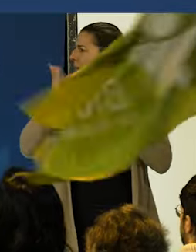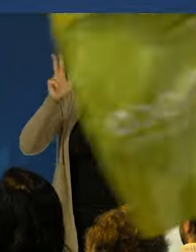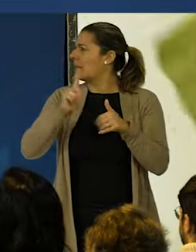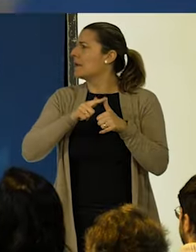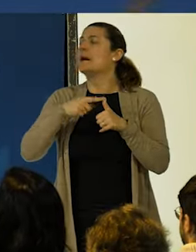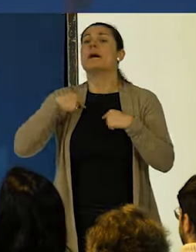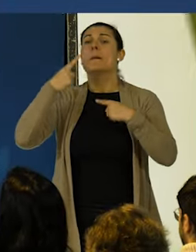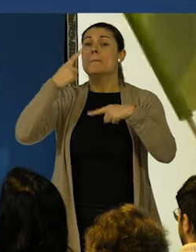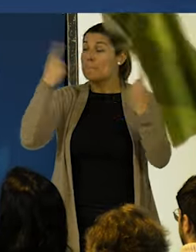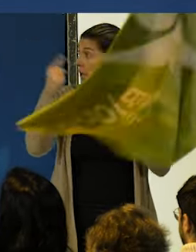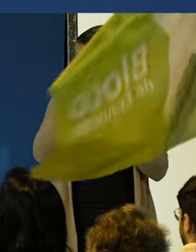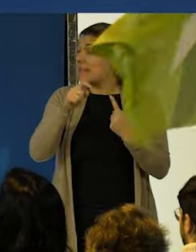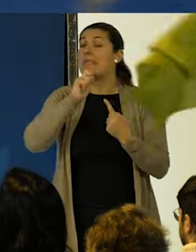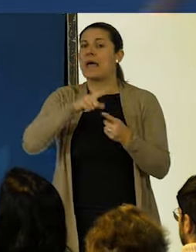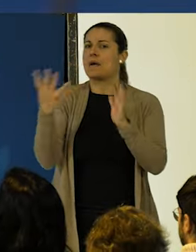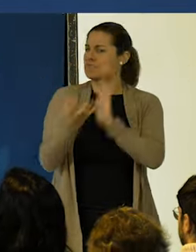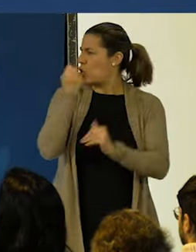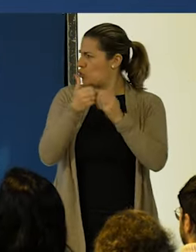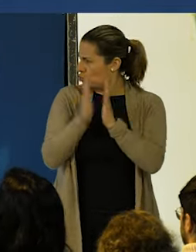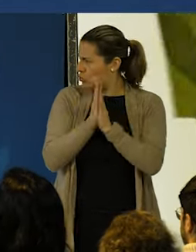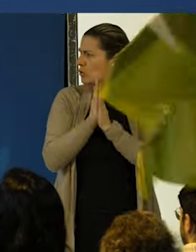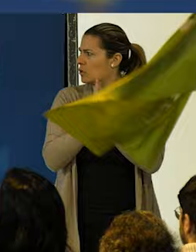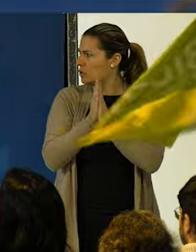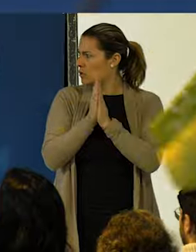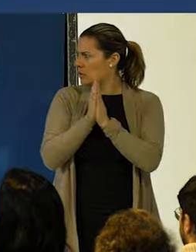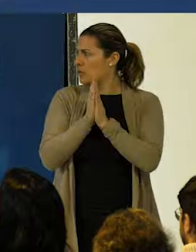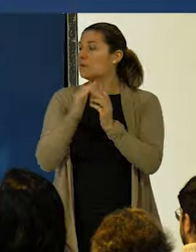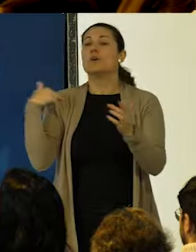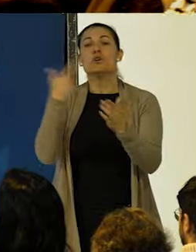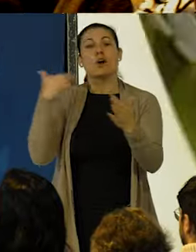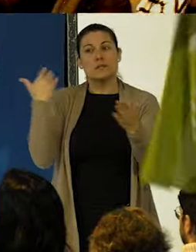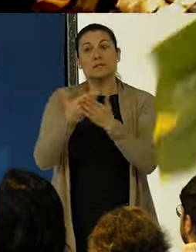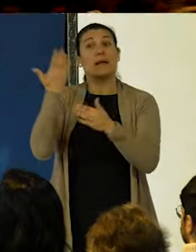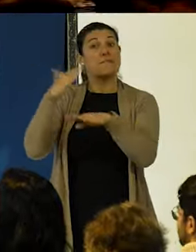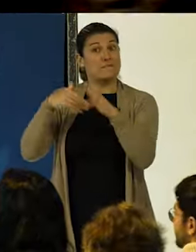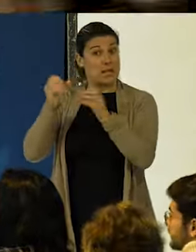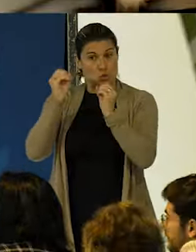Vamos mostrar que tudo isto é possível. Vamos fazer o que nunca foi feito.